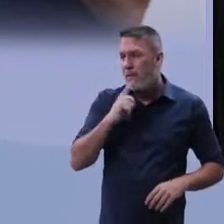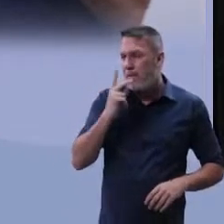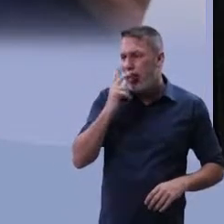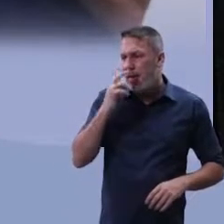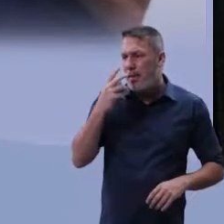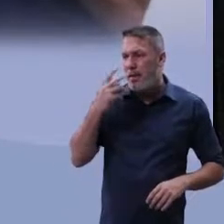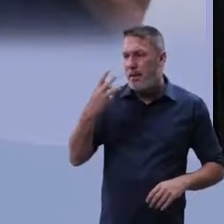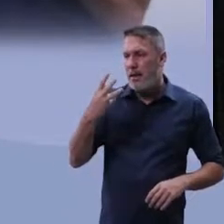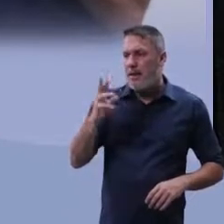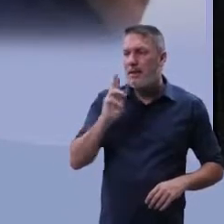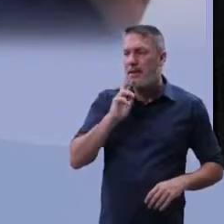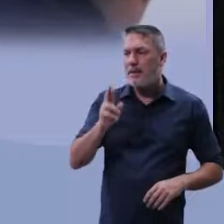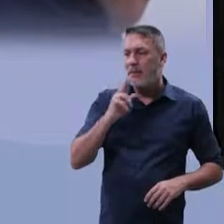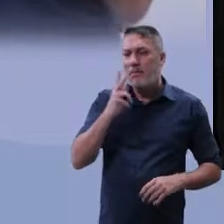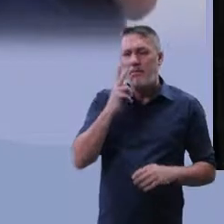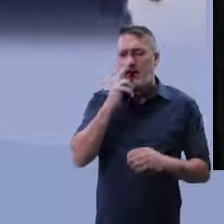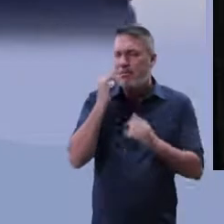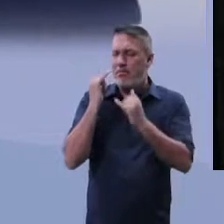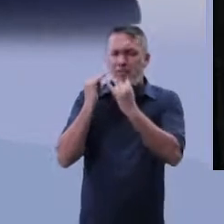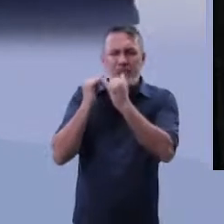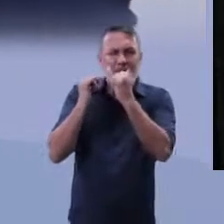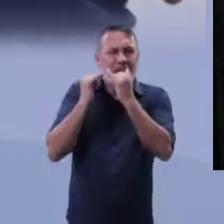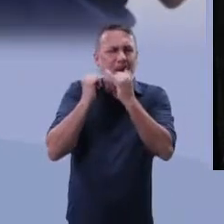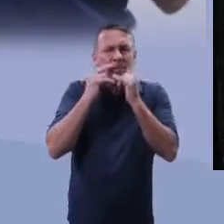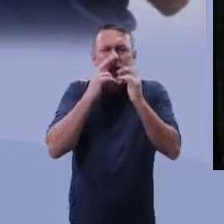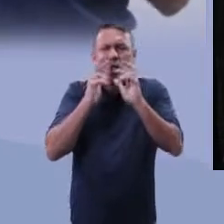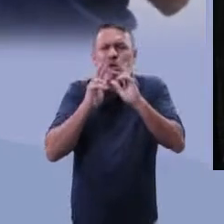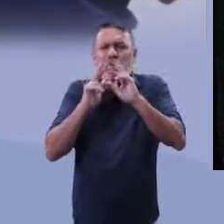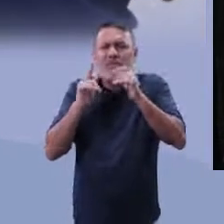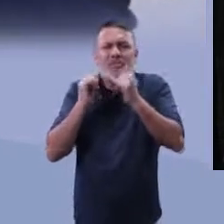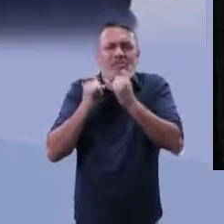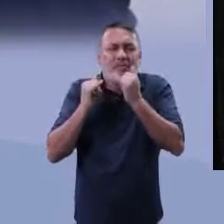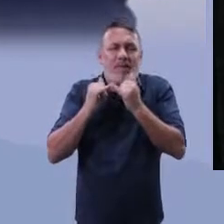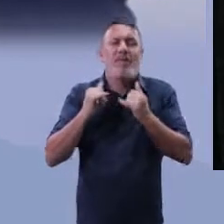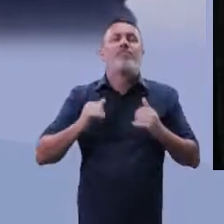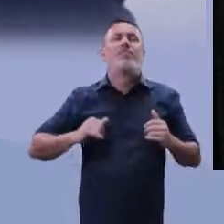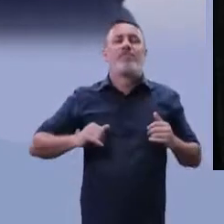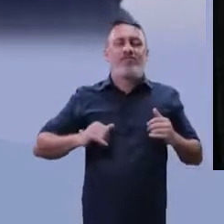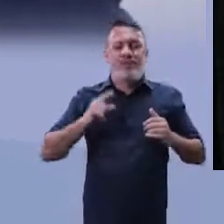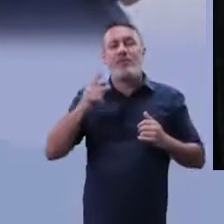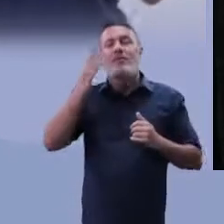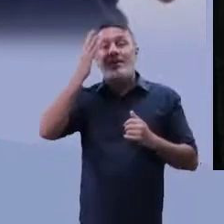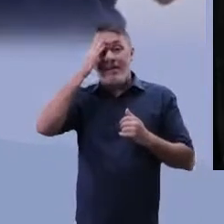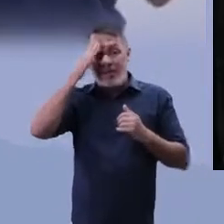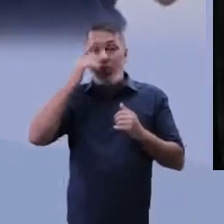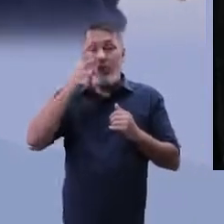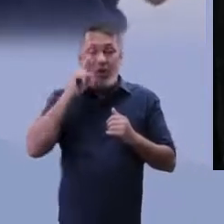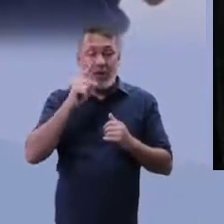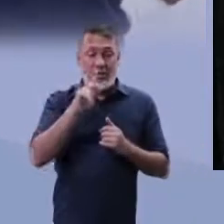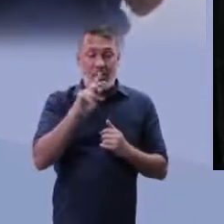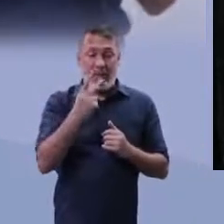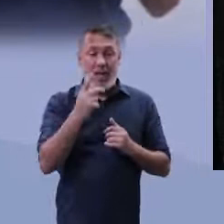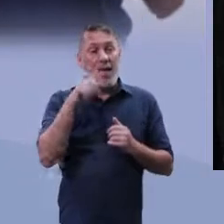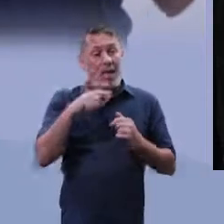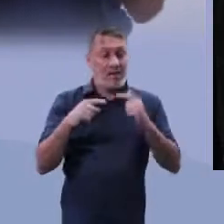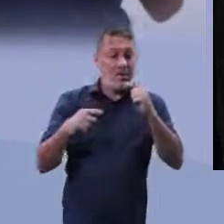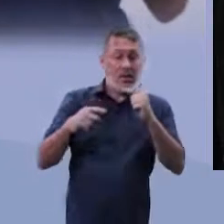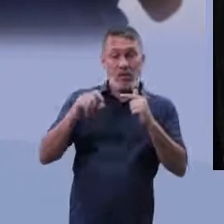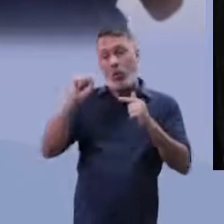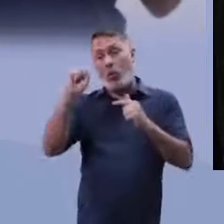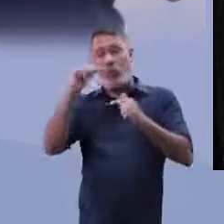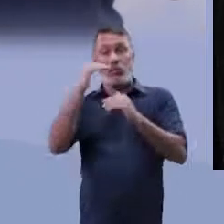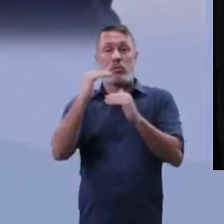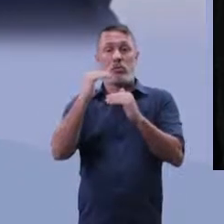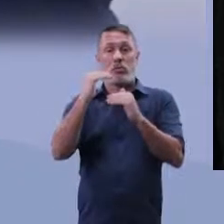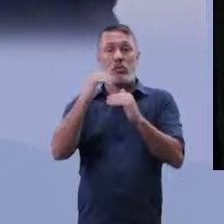3 respostas com valores no intervalo. E a gente sabe que o pH está no